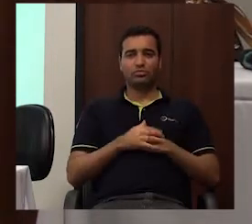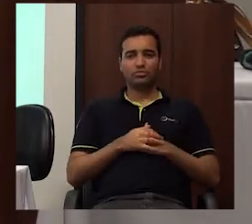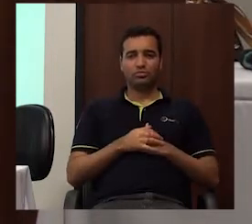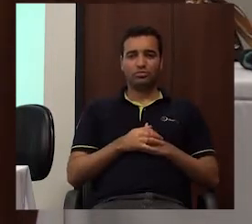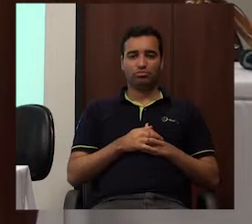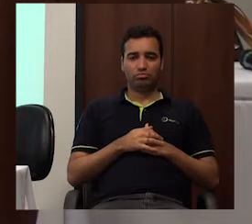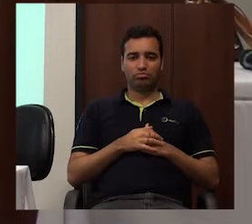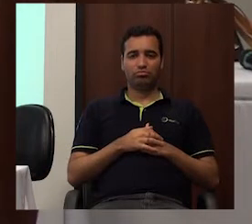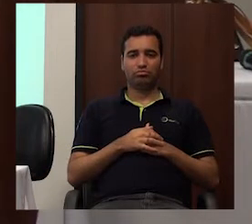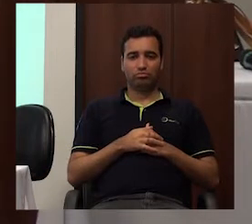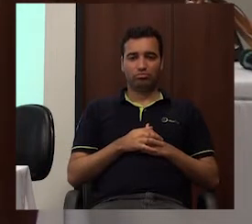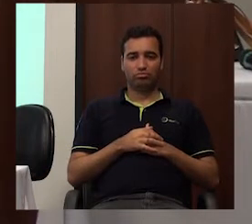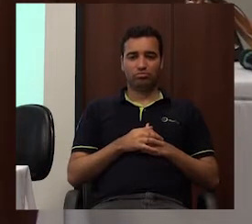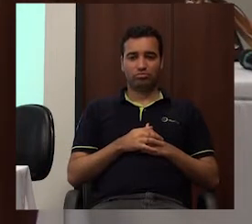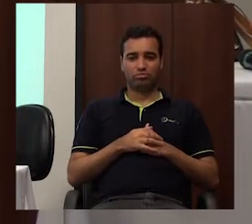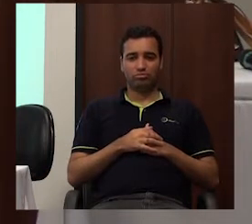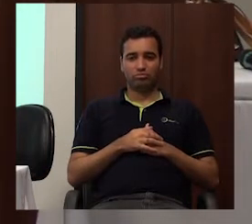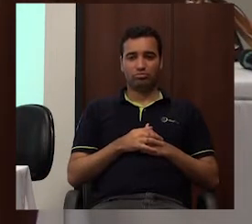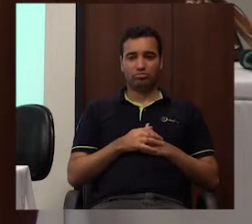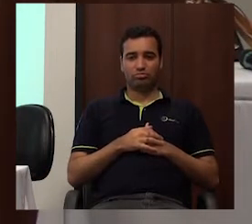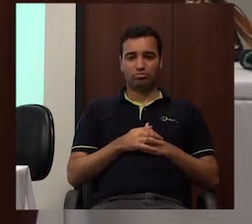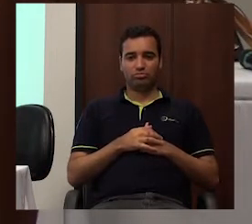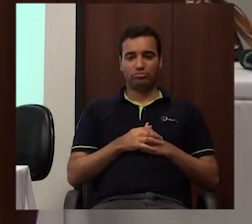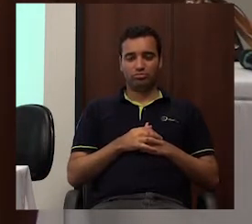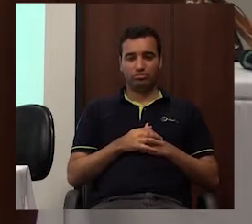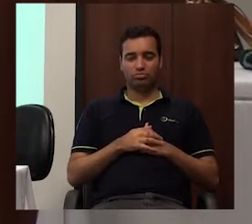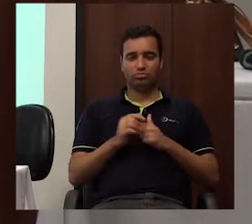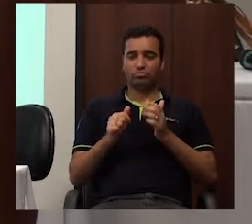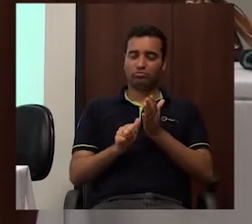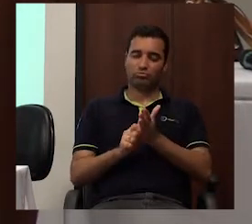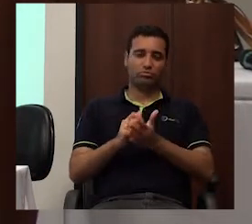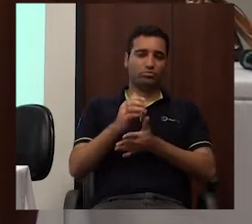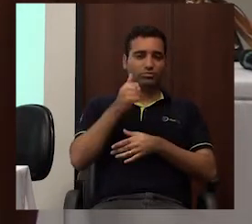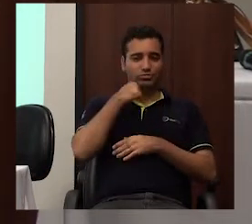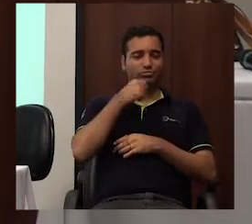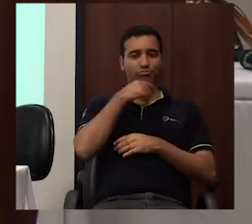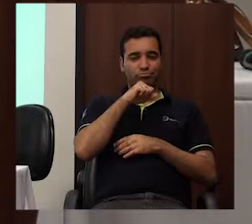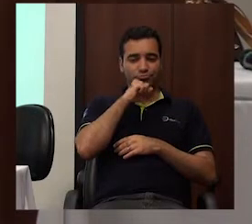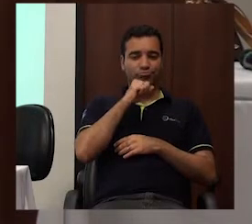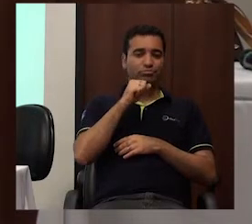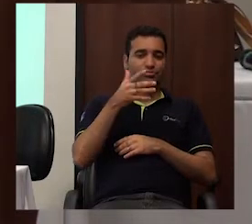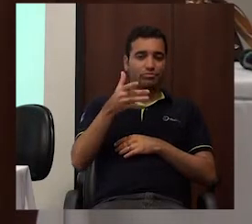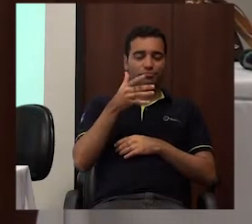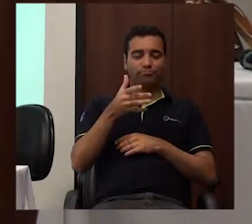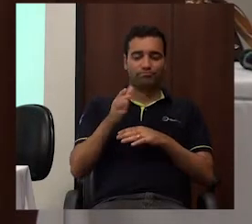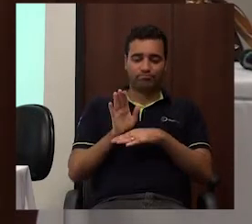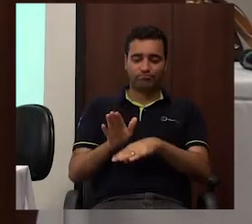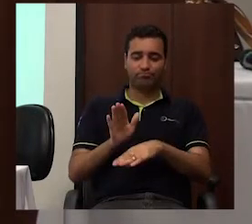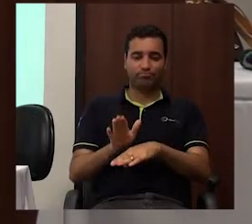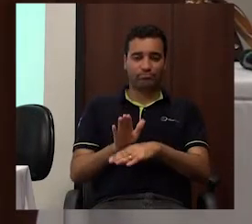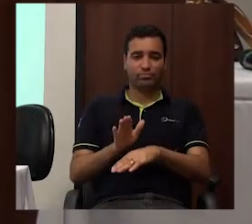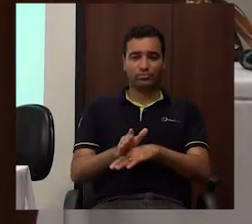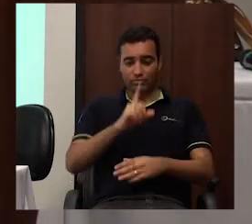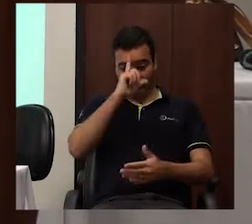E muitas vezes os pais, com a melhor das intenções, acaba fazendo